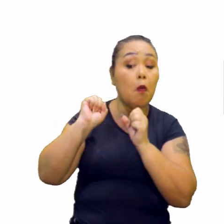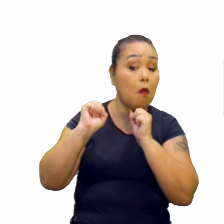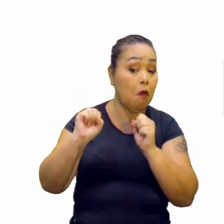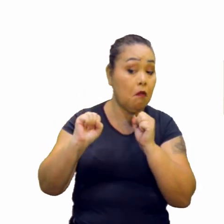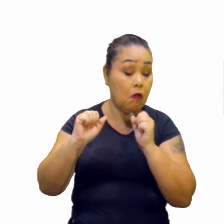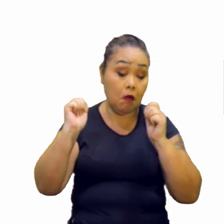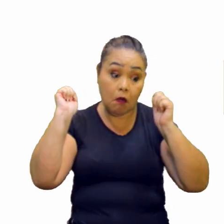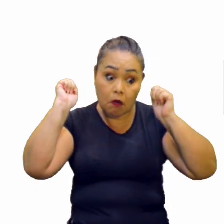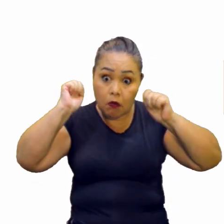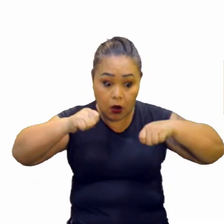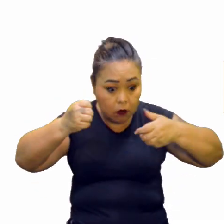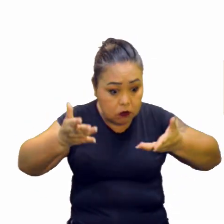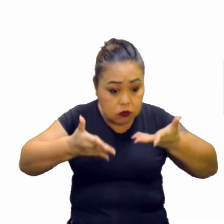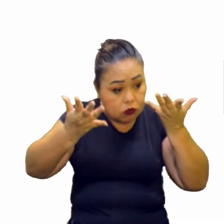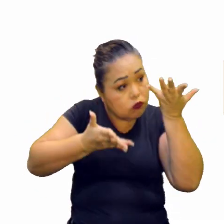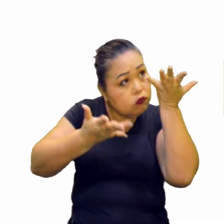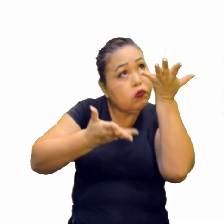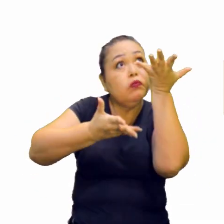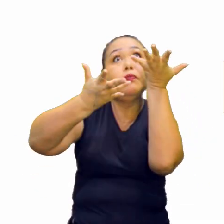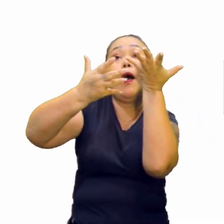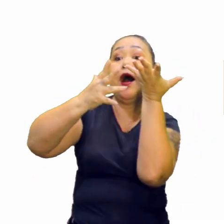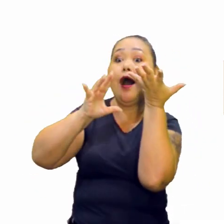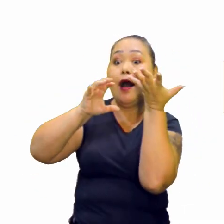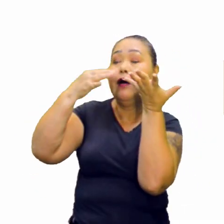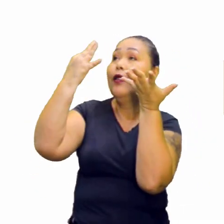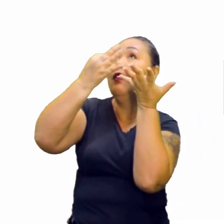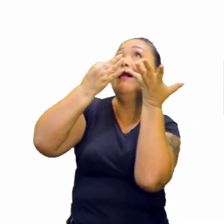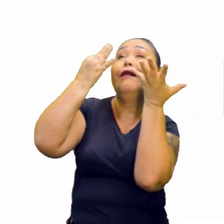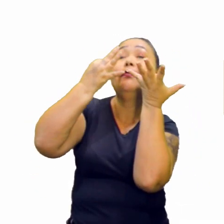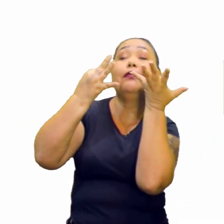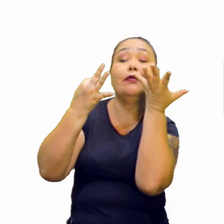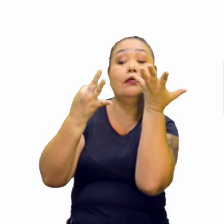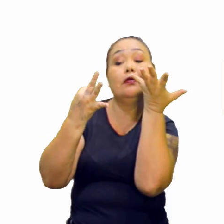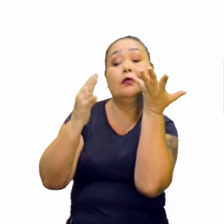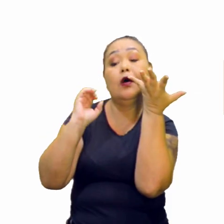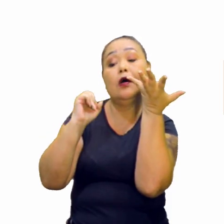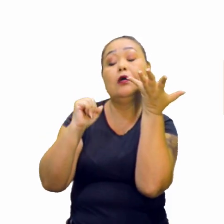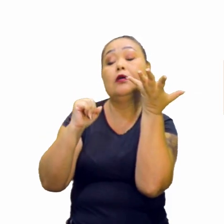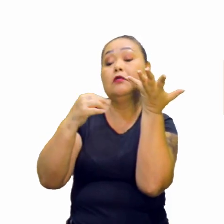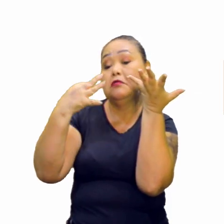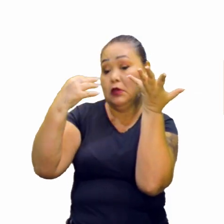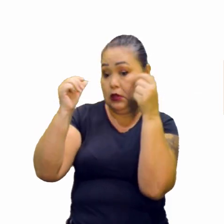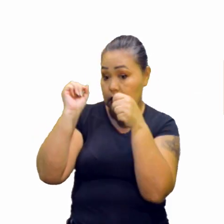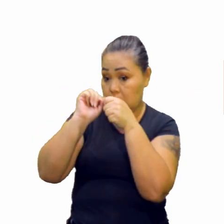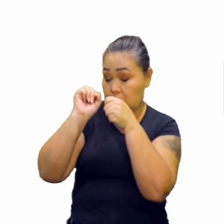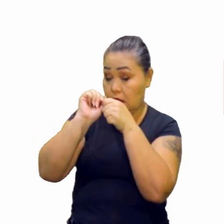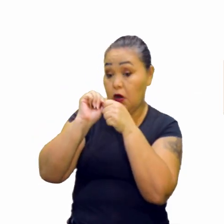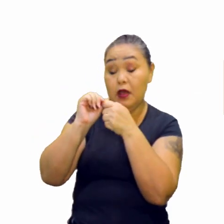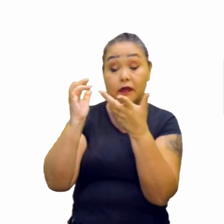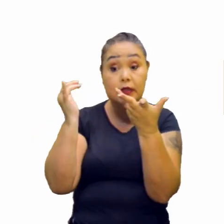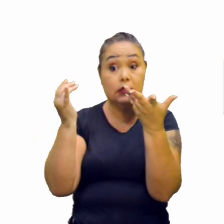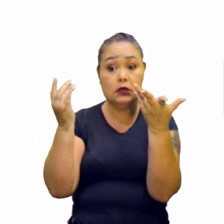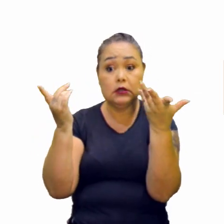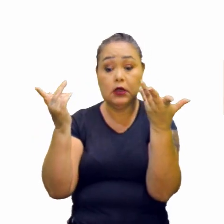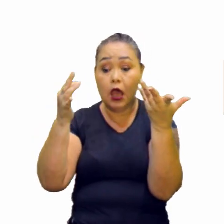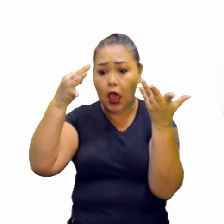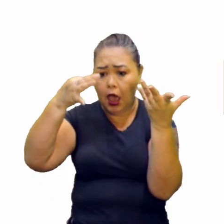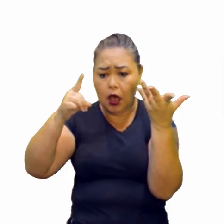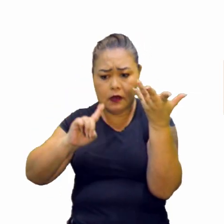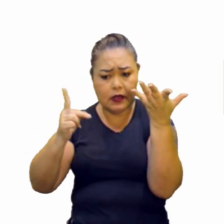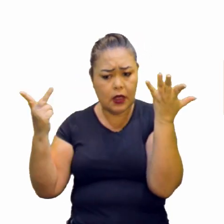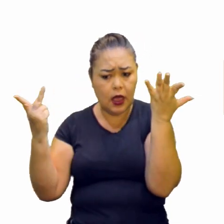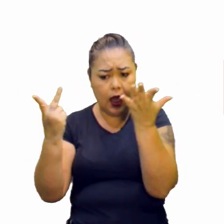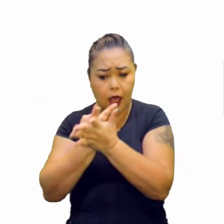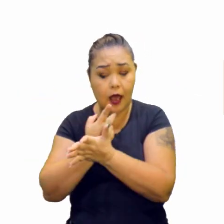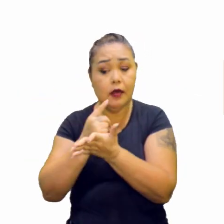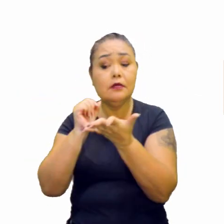potencializar, como também se não fizer de forma correta, pode aí causar um problema futuro. Principalmente quando a